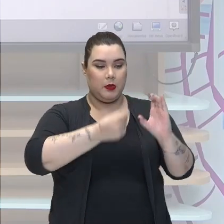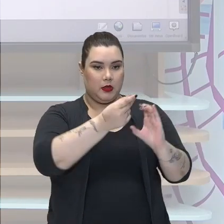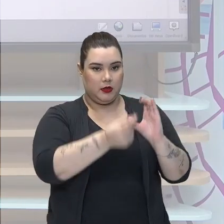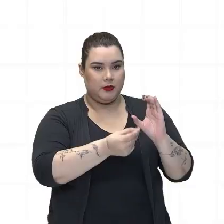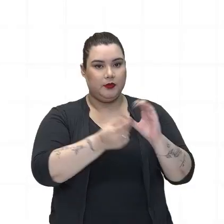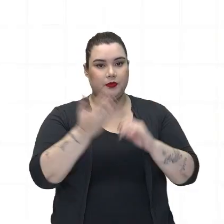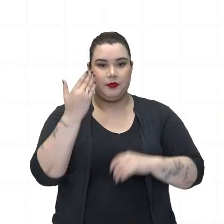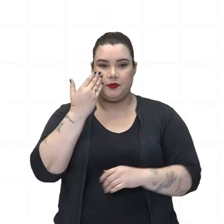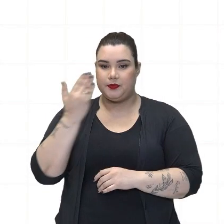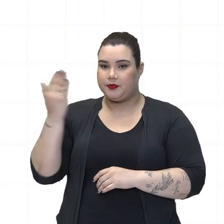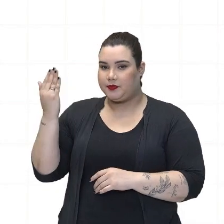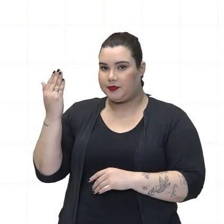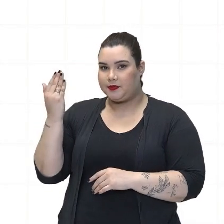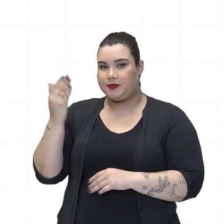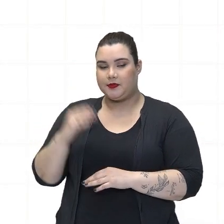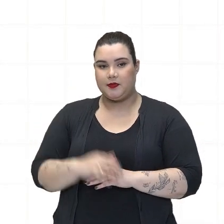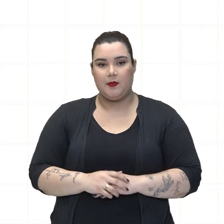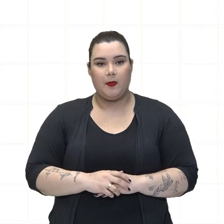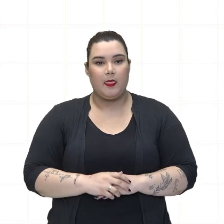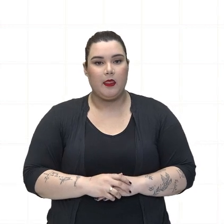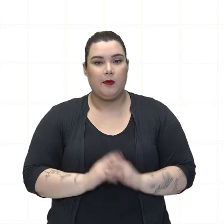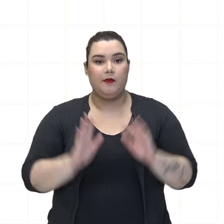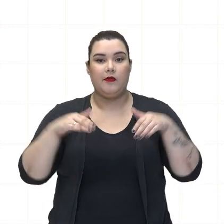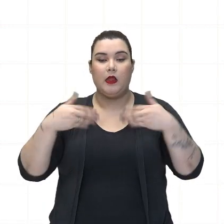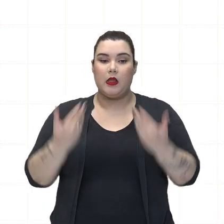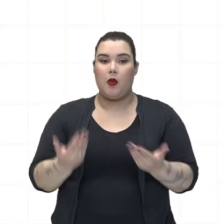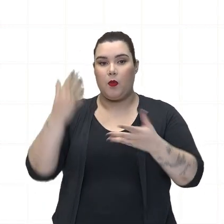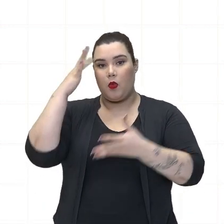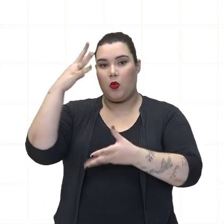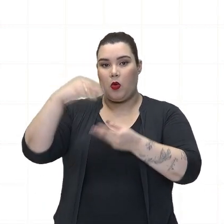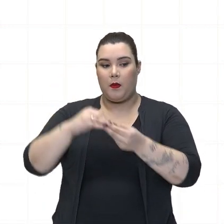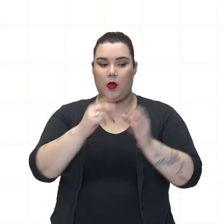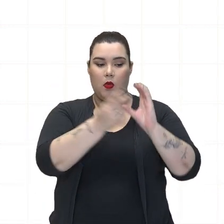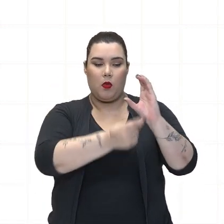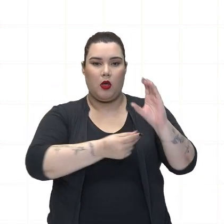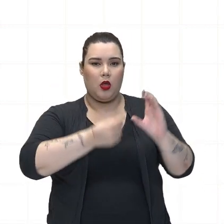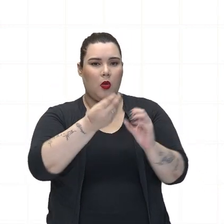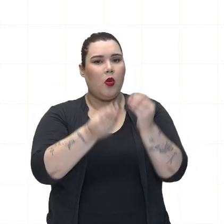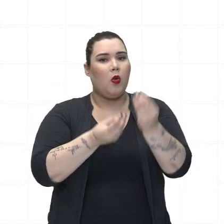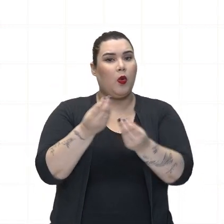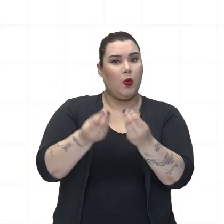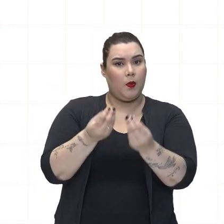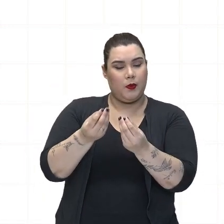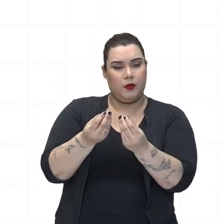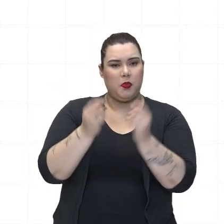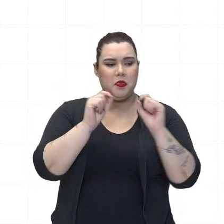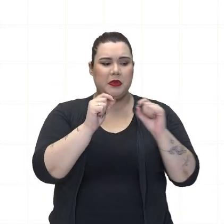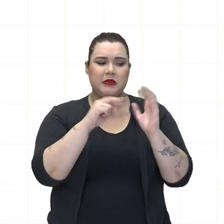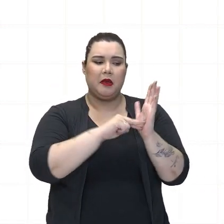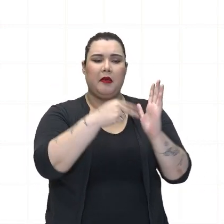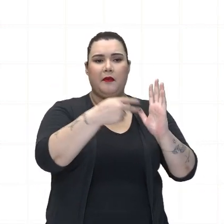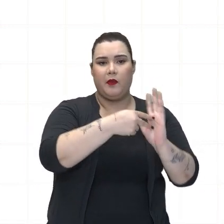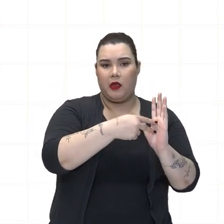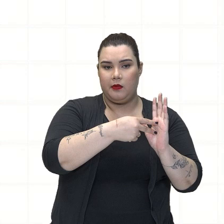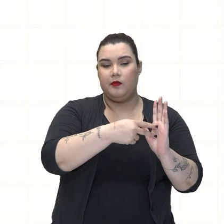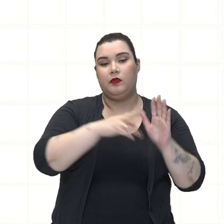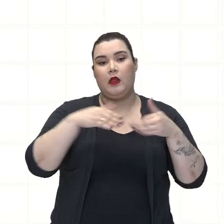Acompanhe comigo. Bem, a gente pode compreender o capitalismo como sendo um